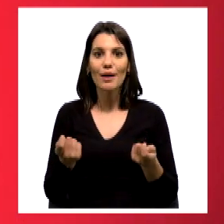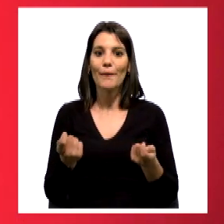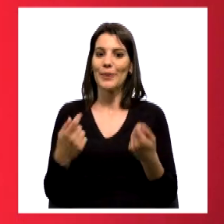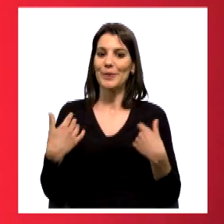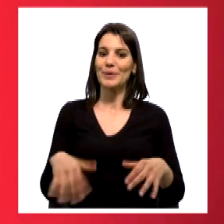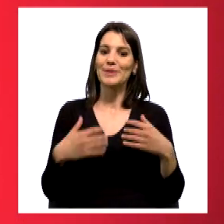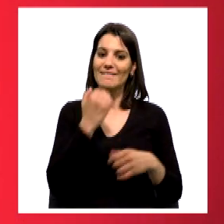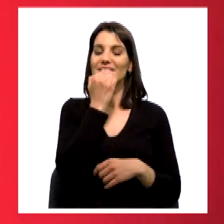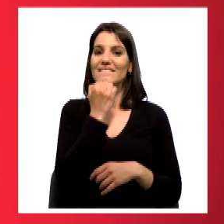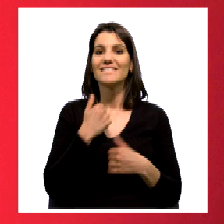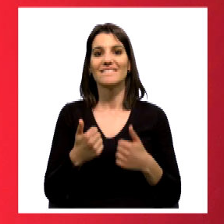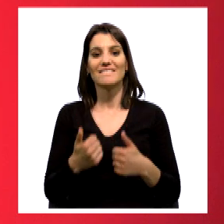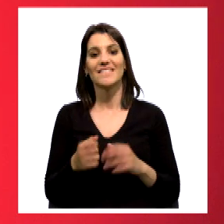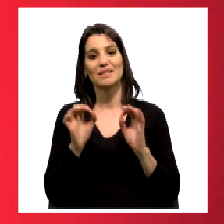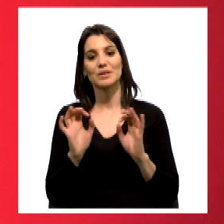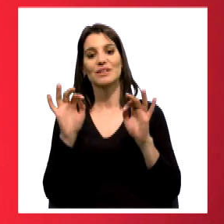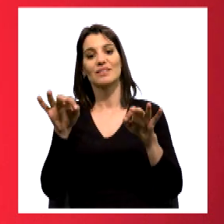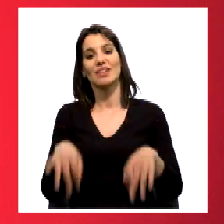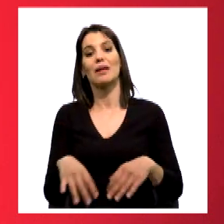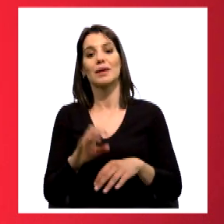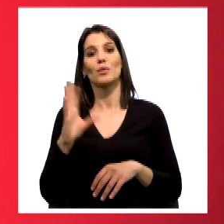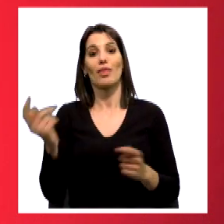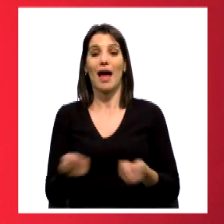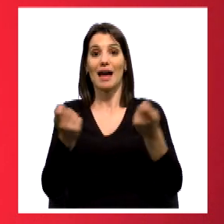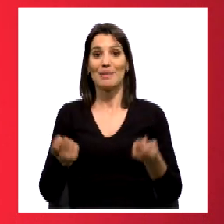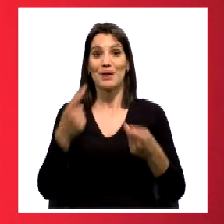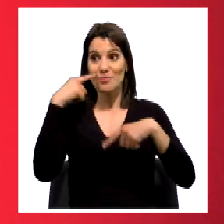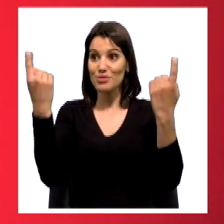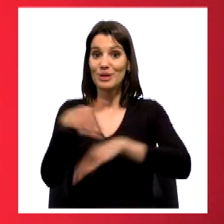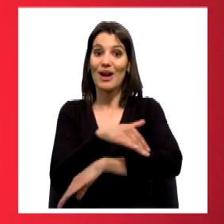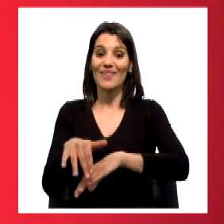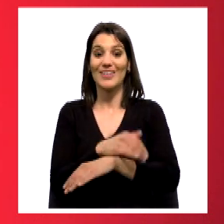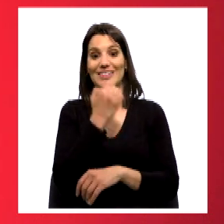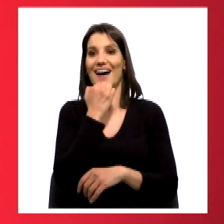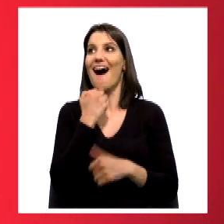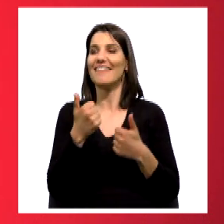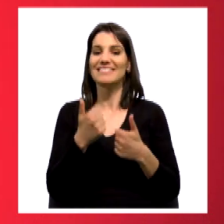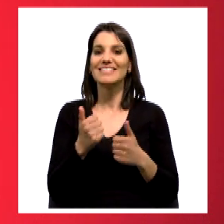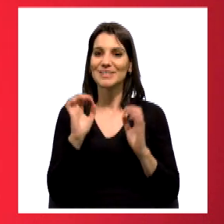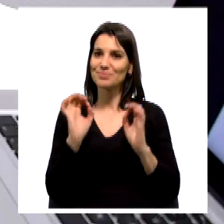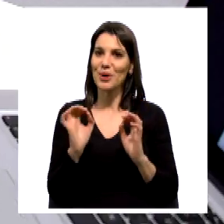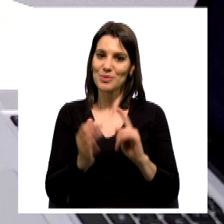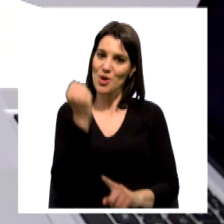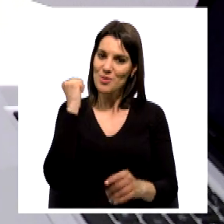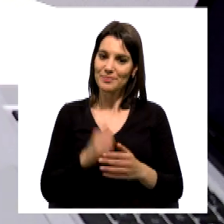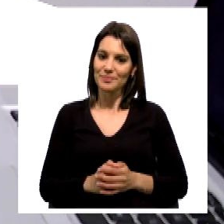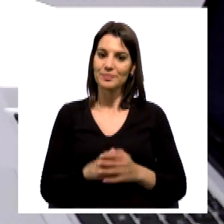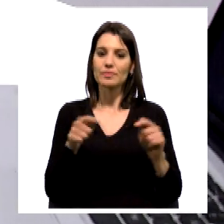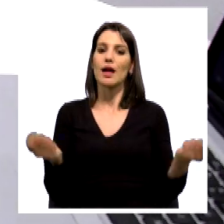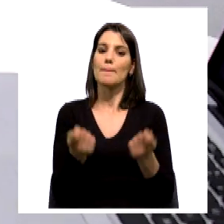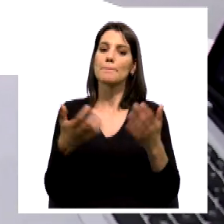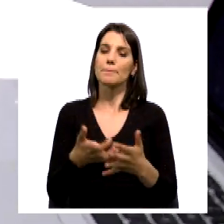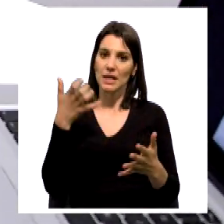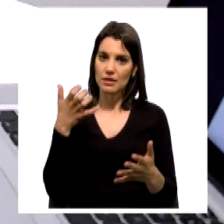foi ainda mais gratificante. E pronto, finalmente quando a campanha saiu à rua, então foi logo, aconteceu. Uma das coisas